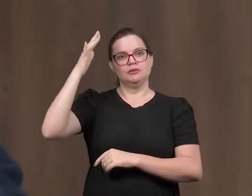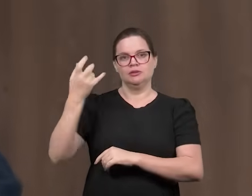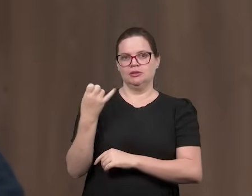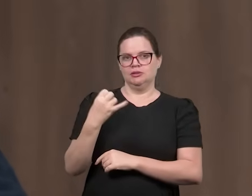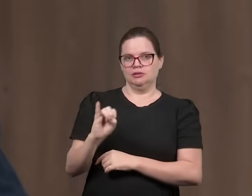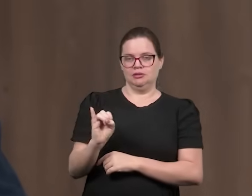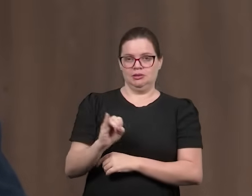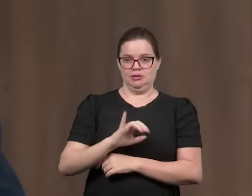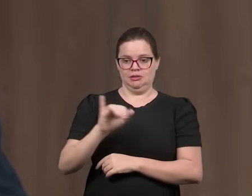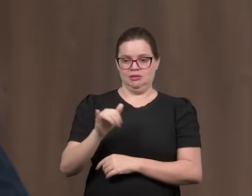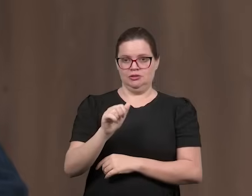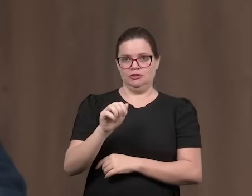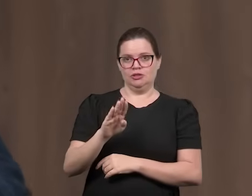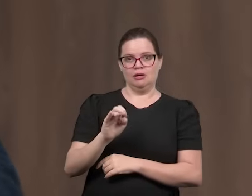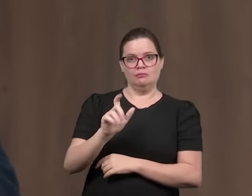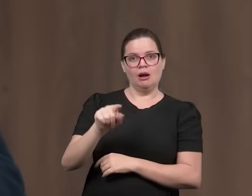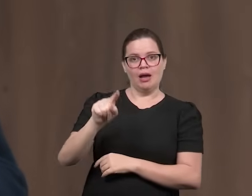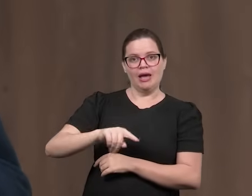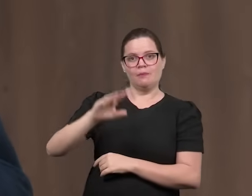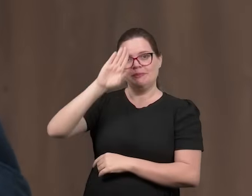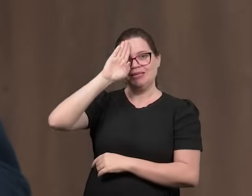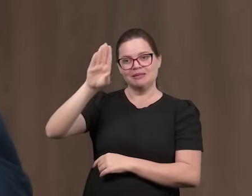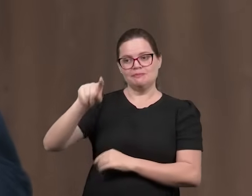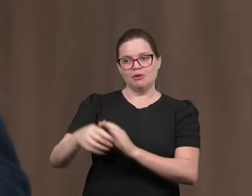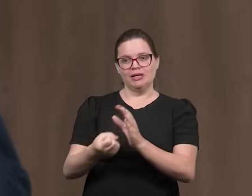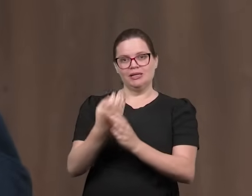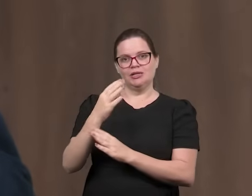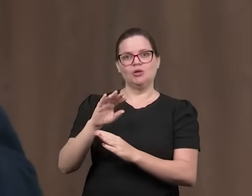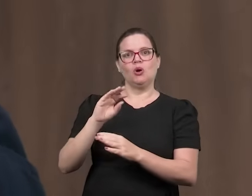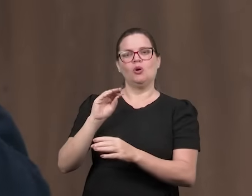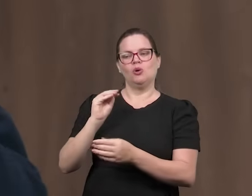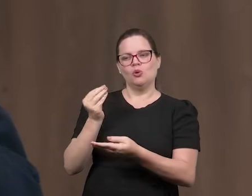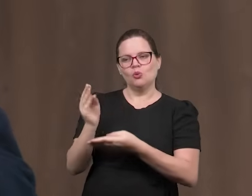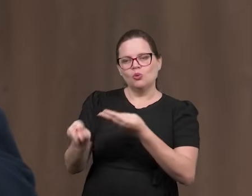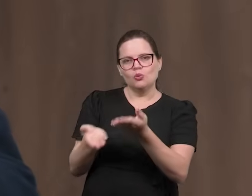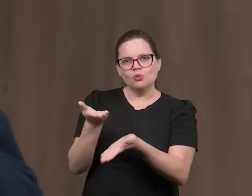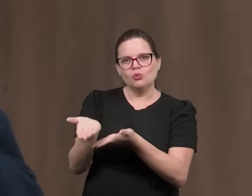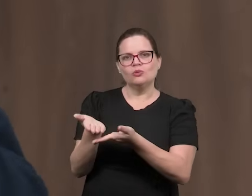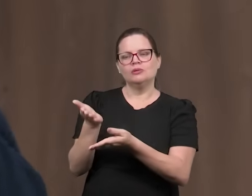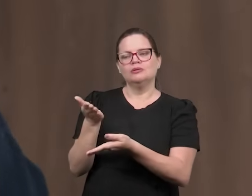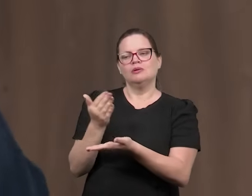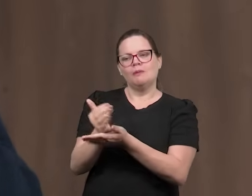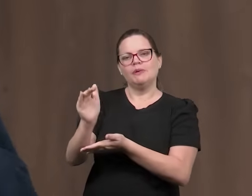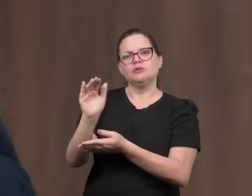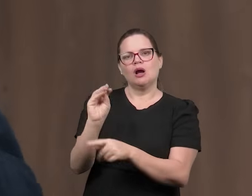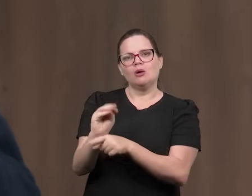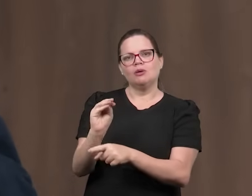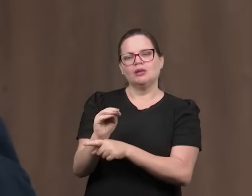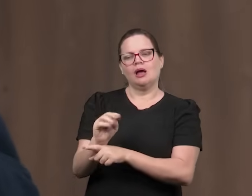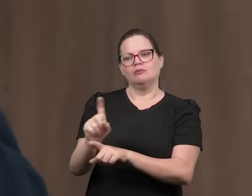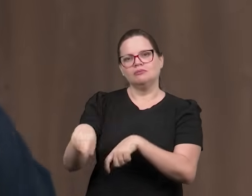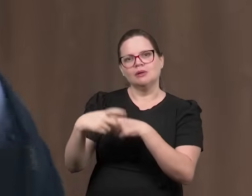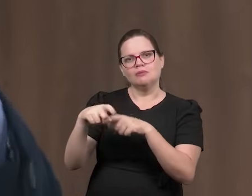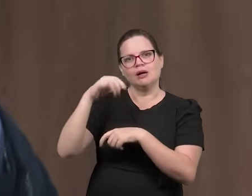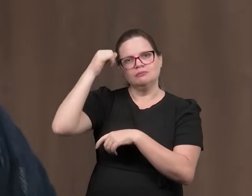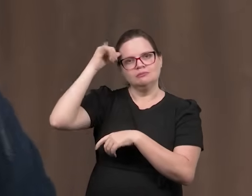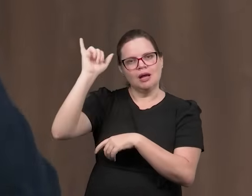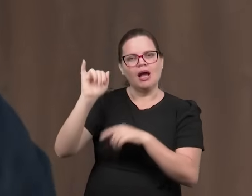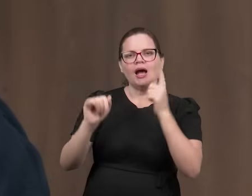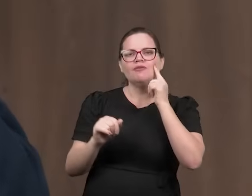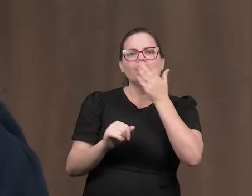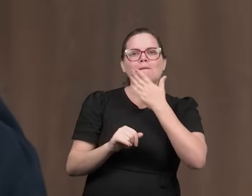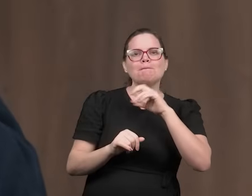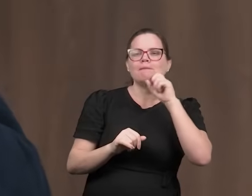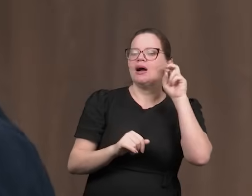aqui Jabal foi o pai dos que criam gado, ele começasse o pai dele, Lameque, ver ele criando gado,